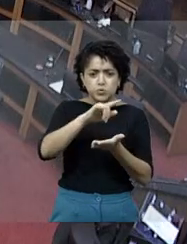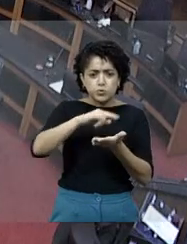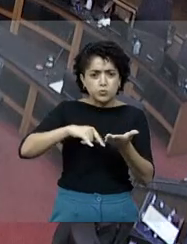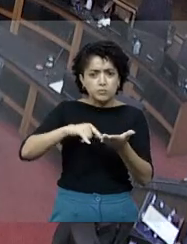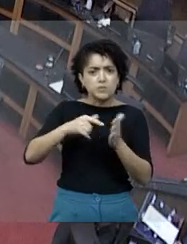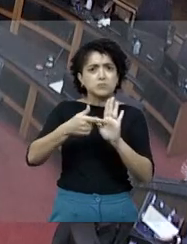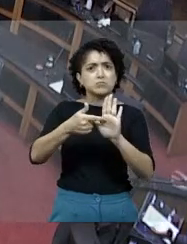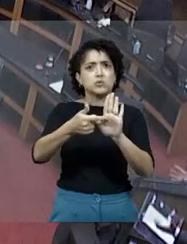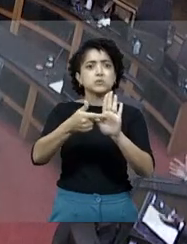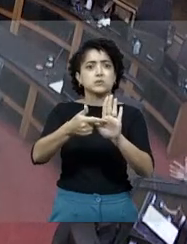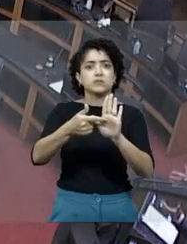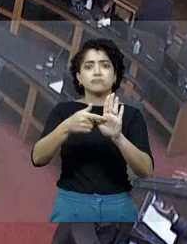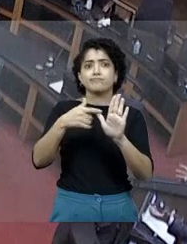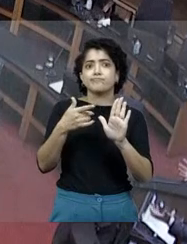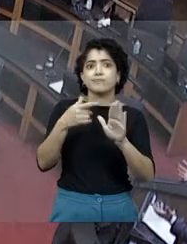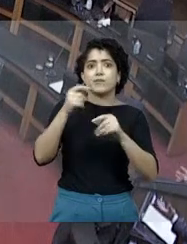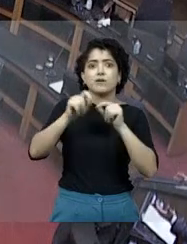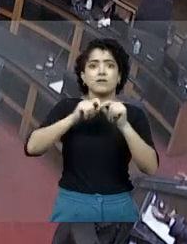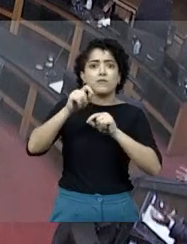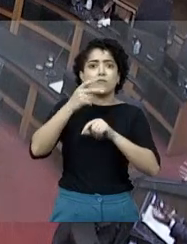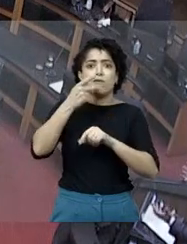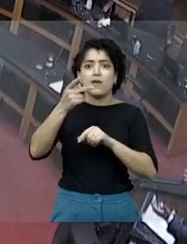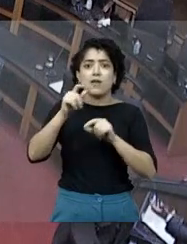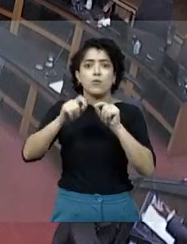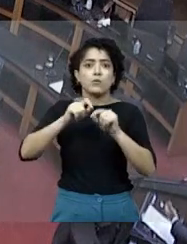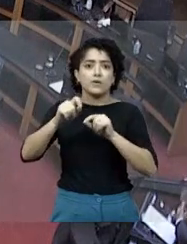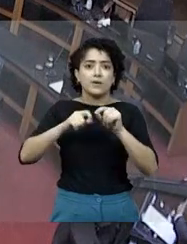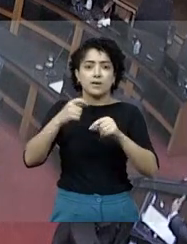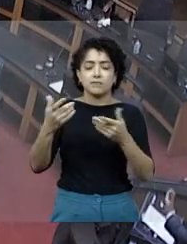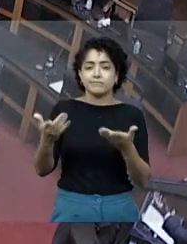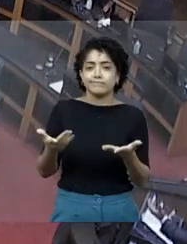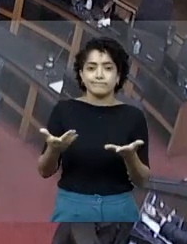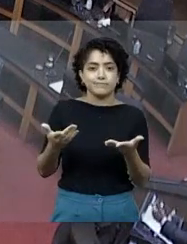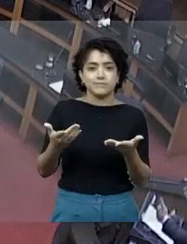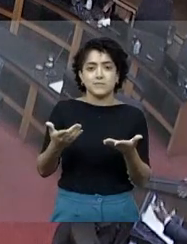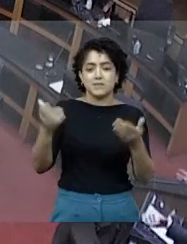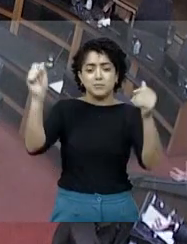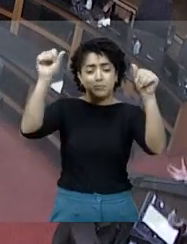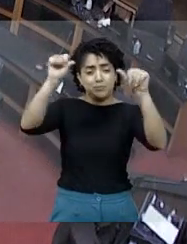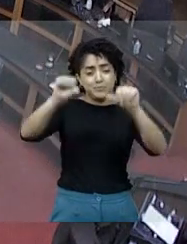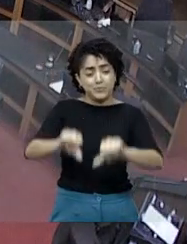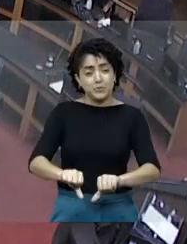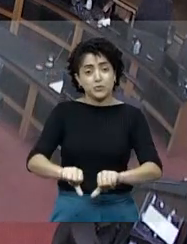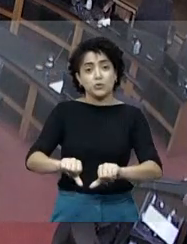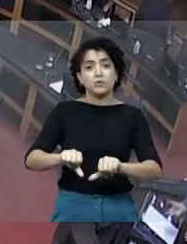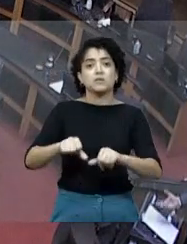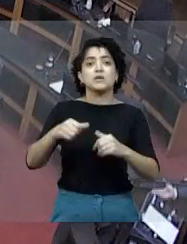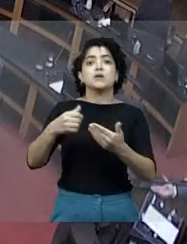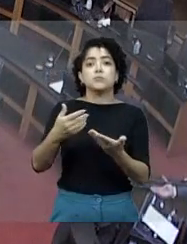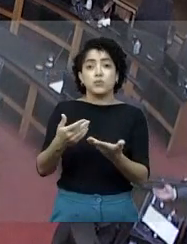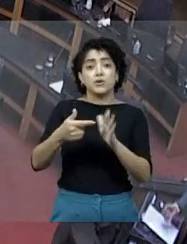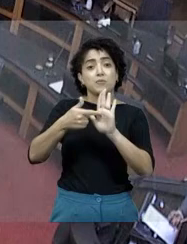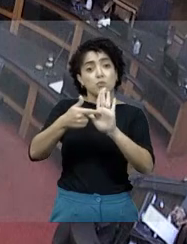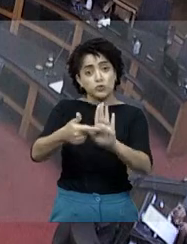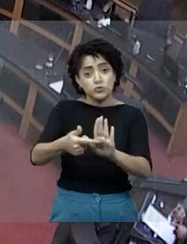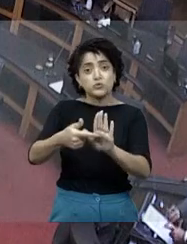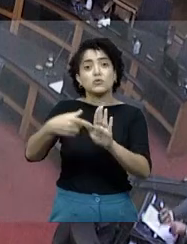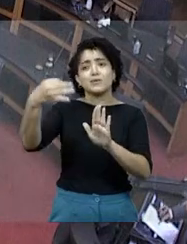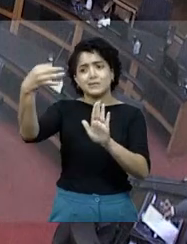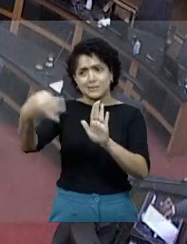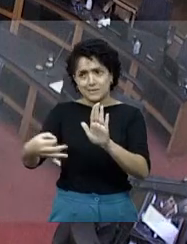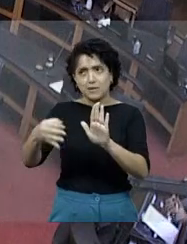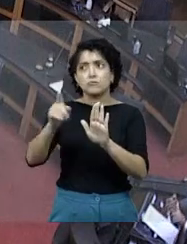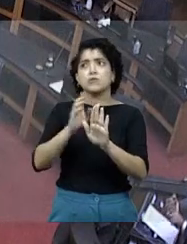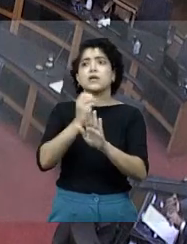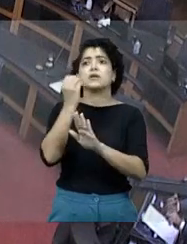dizer. Tiveram que fazer malabarismo ali e, no final, prejudicou mais do que ajudou, porque confirmaram tudo que eu venho denunciando, que ele estava em Brasília,